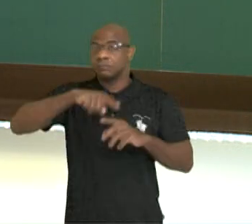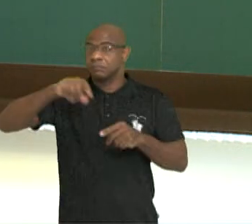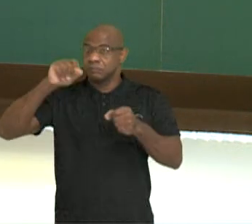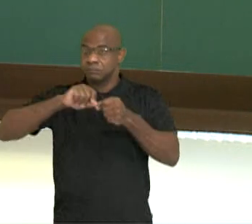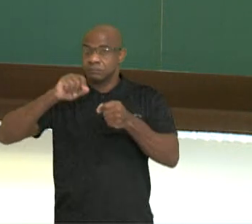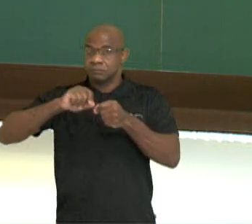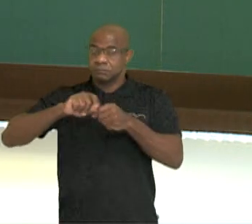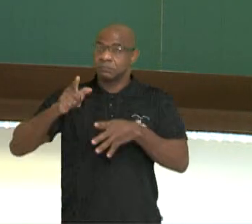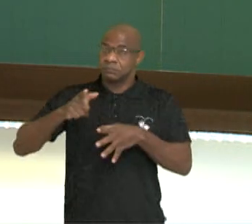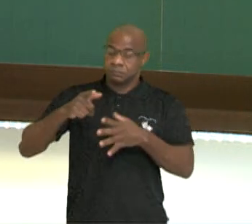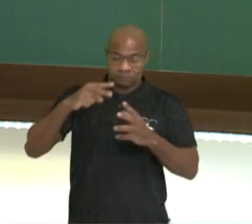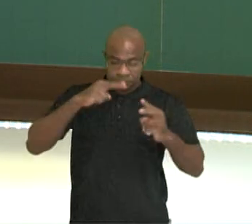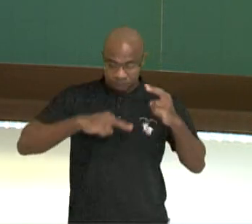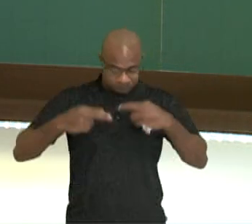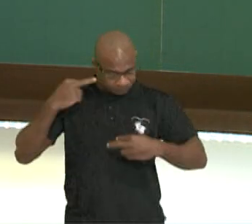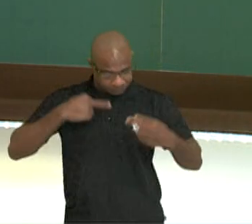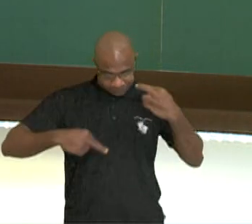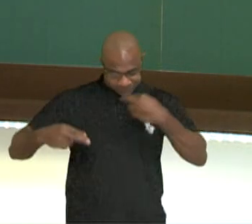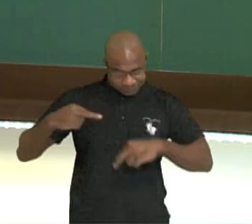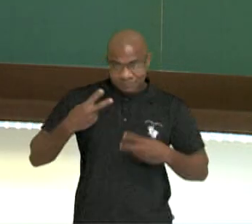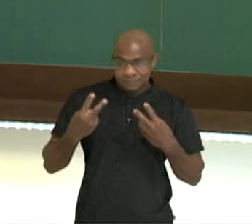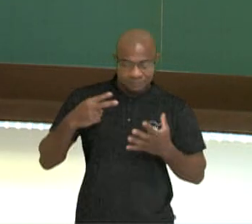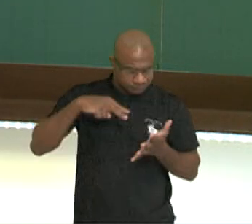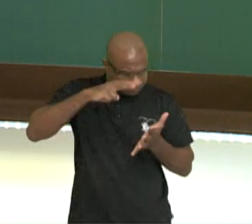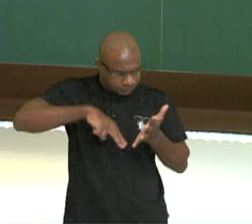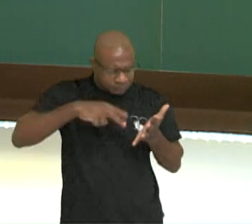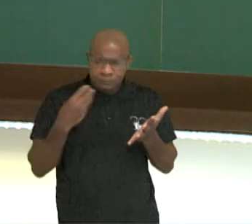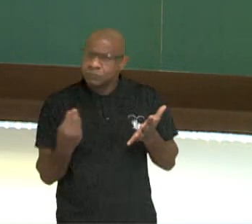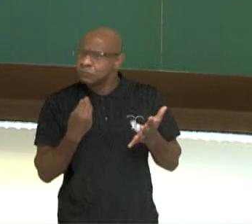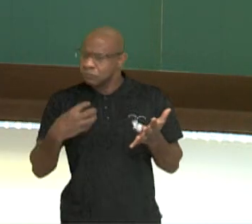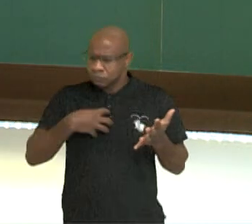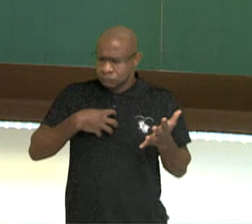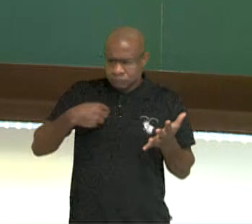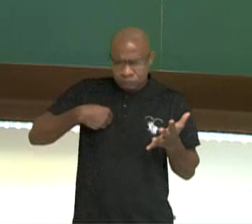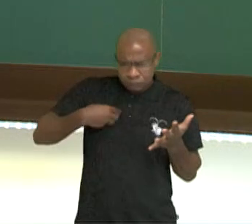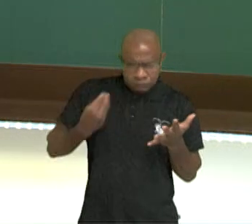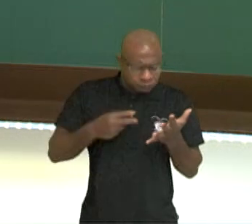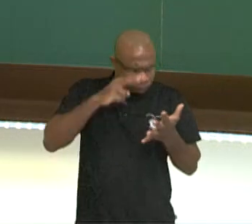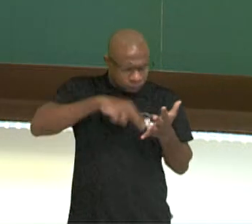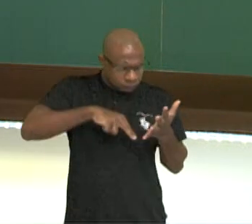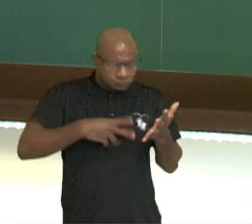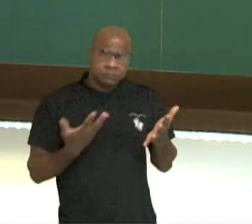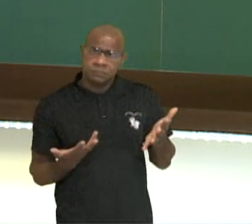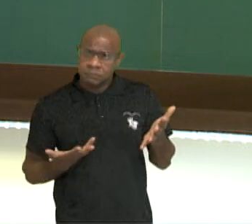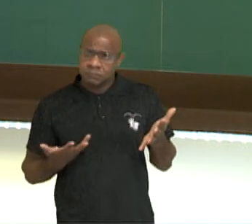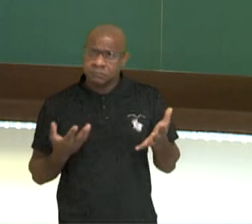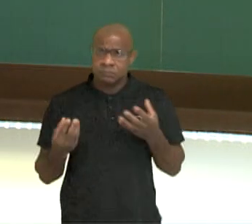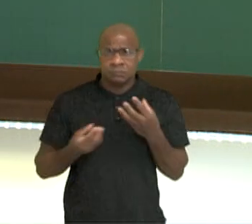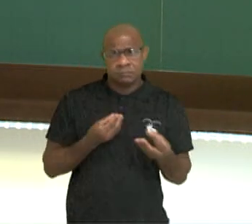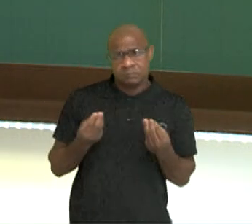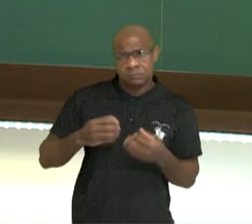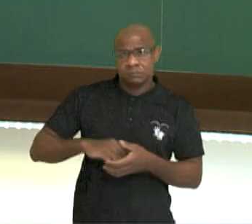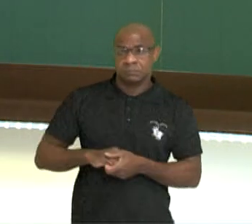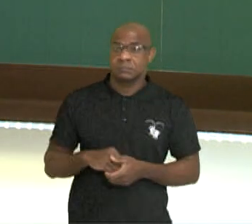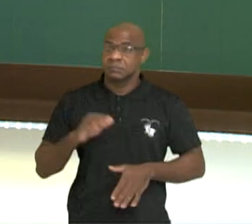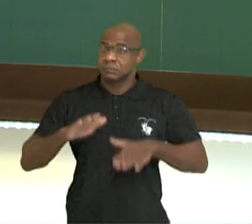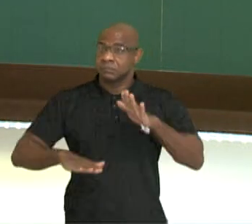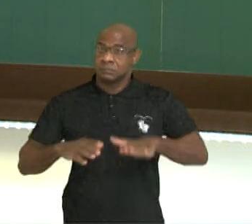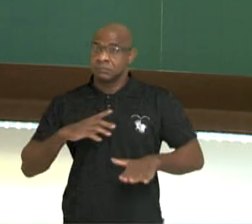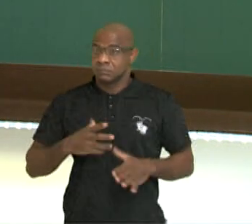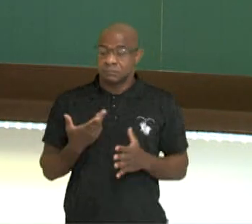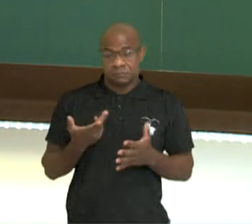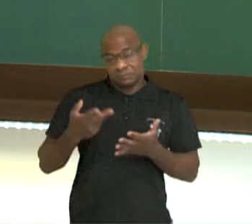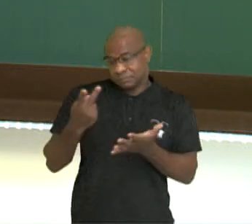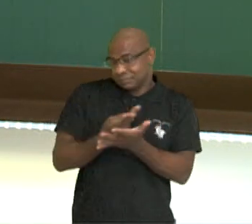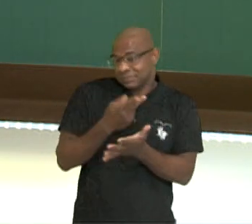uma autoavaliação. Como estou na leitura? Eu, né, professora Gláucia, se a professora Gláucia, de repente a professora Gláucia leu